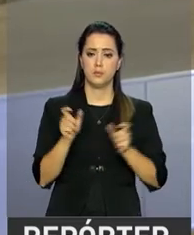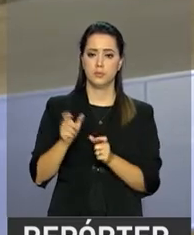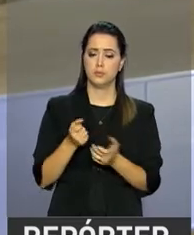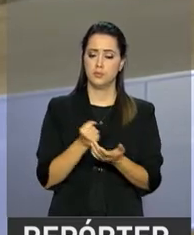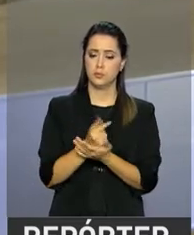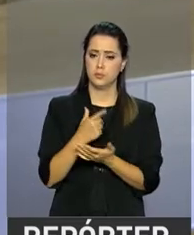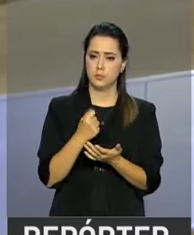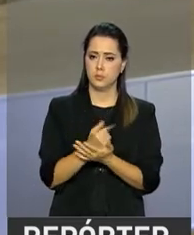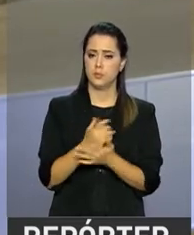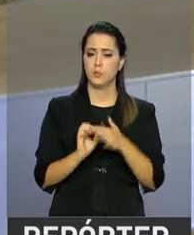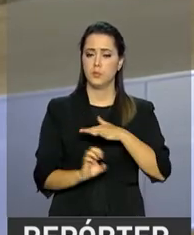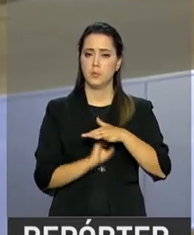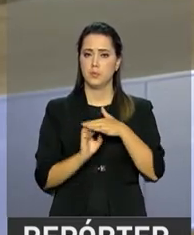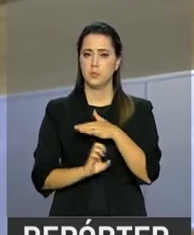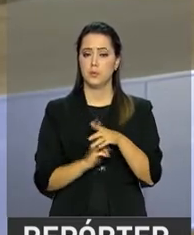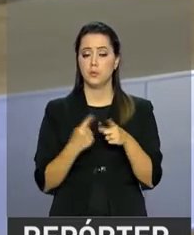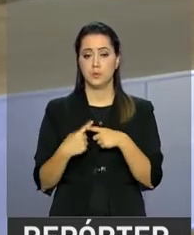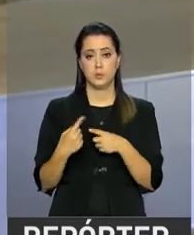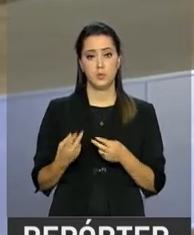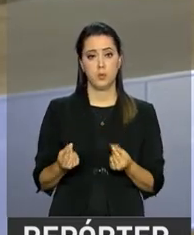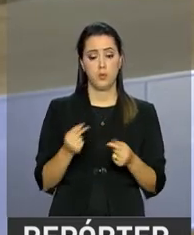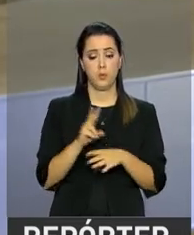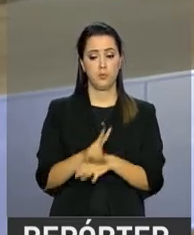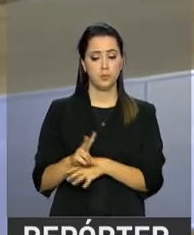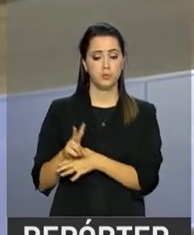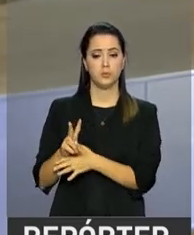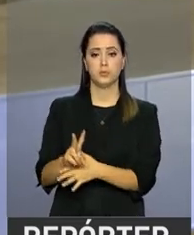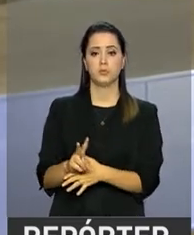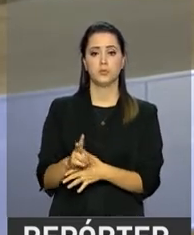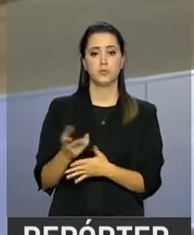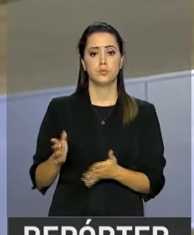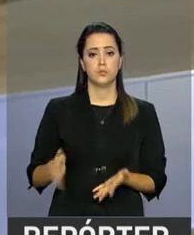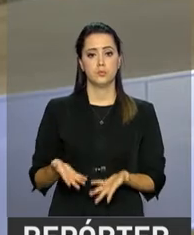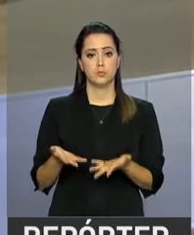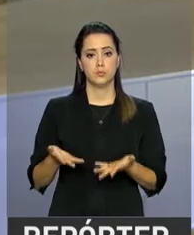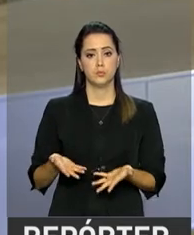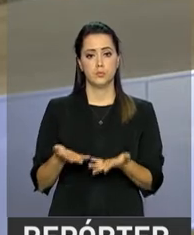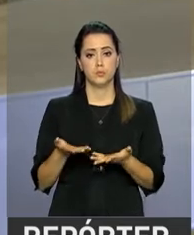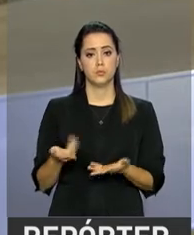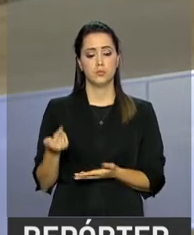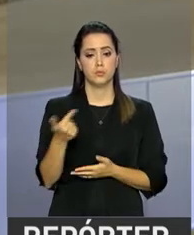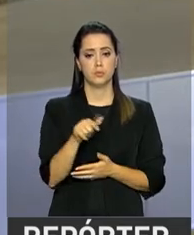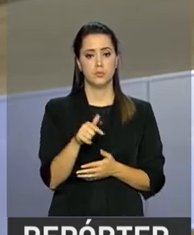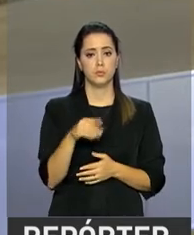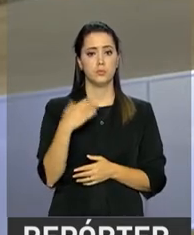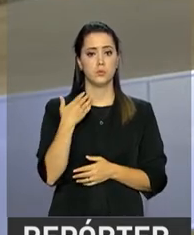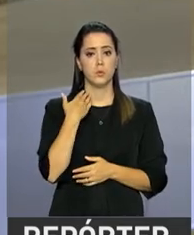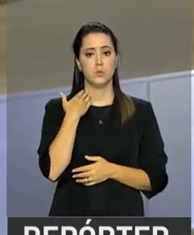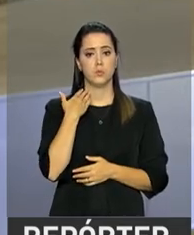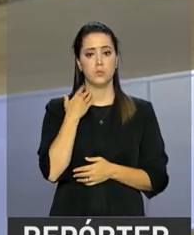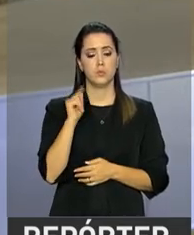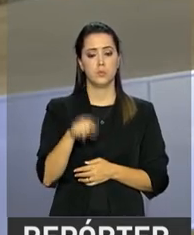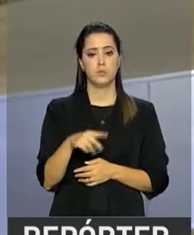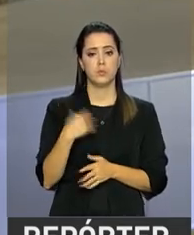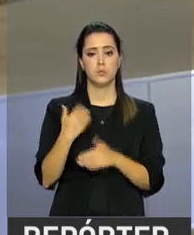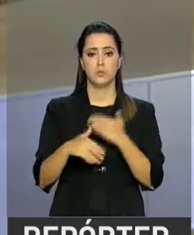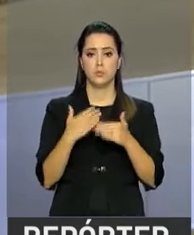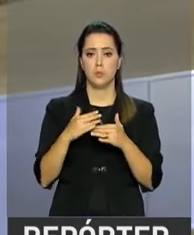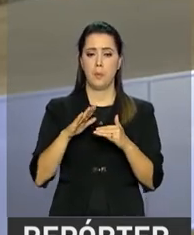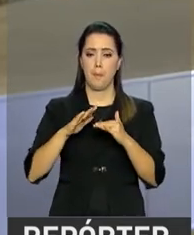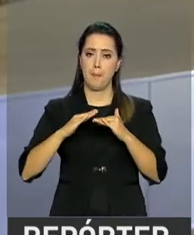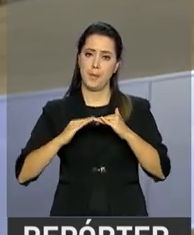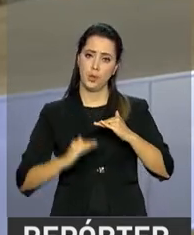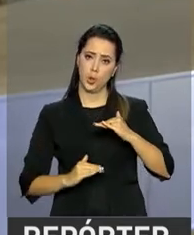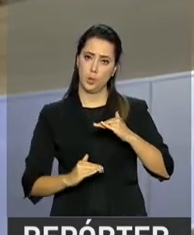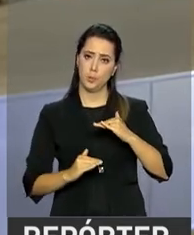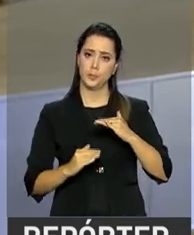das empresas porque porque o crédito na praça promovido por outras instituições financeiras têm ficar mais